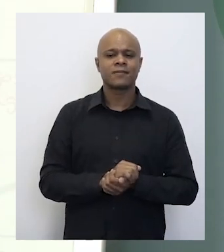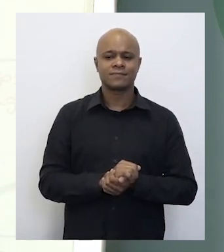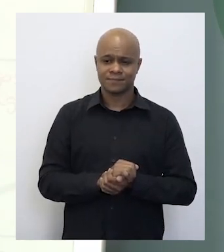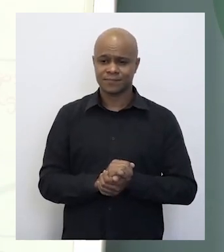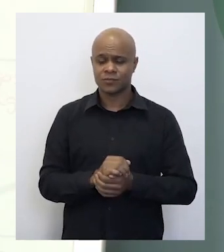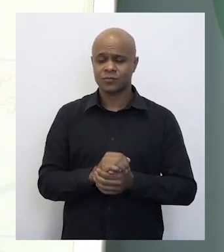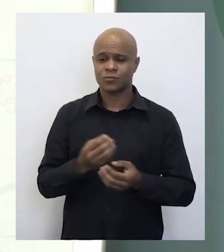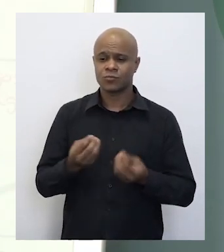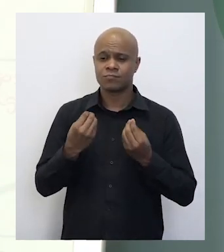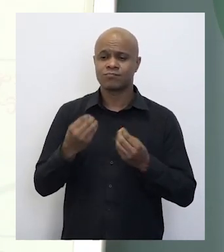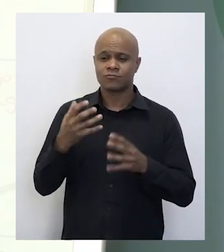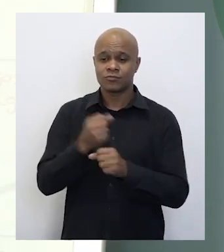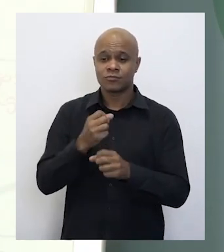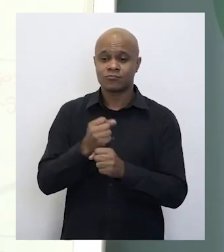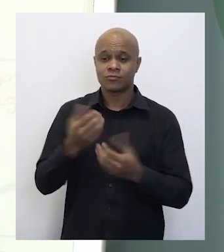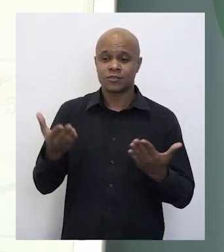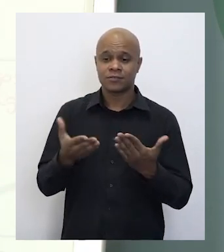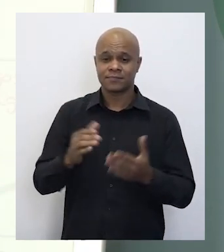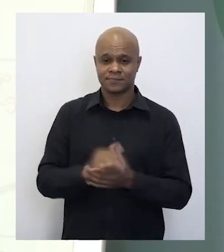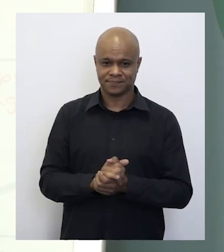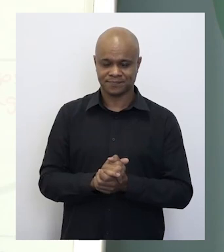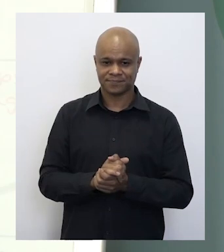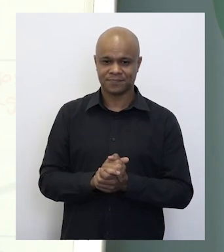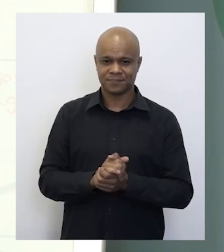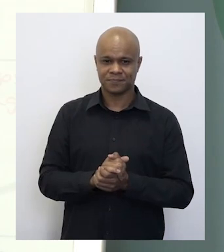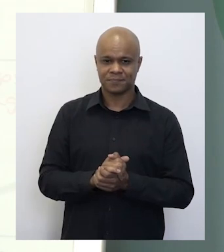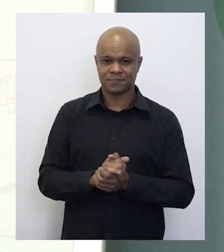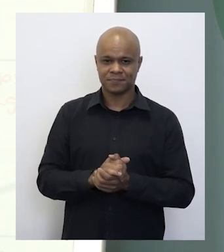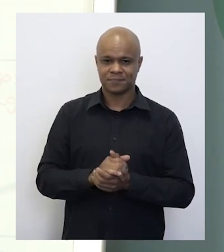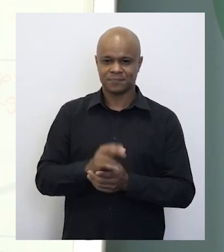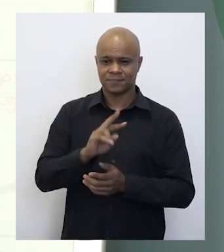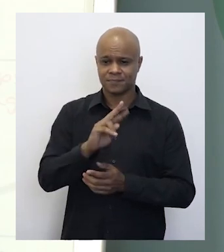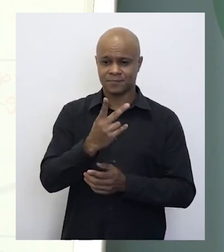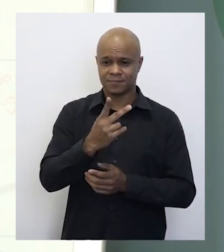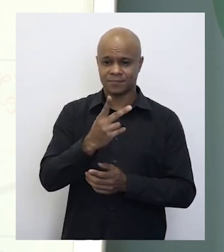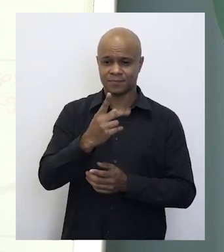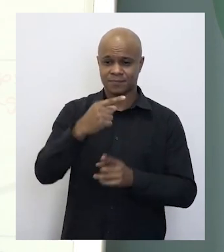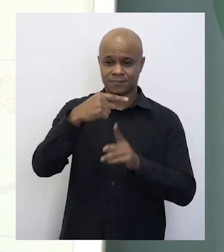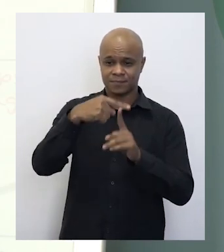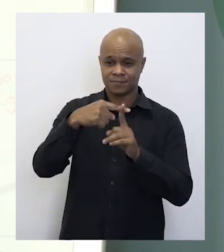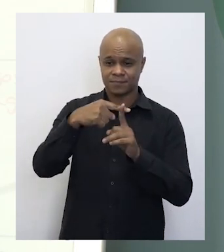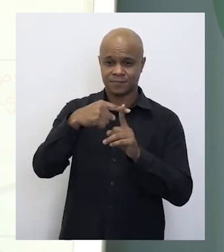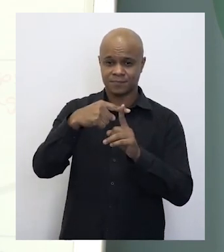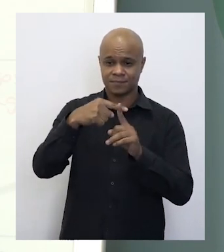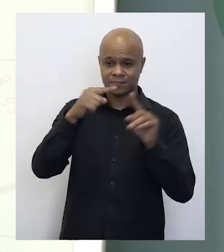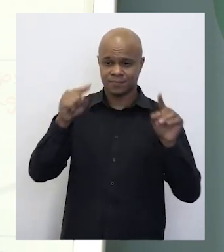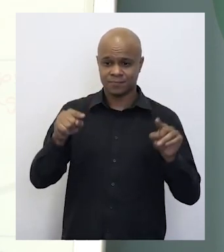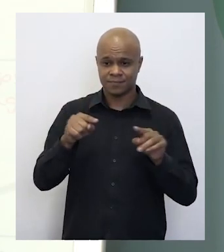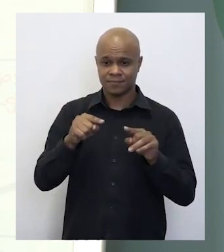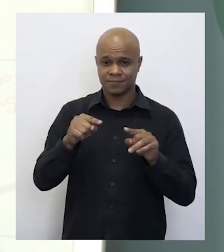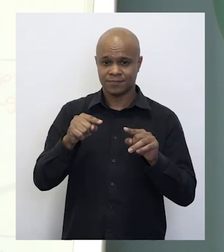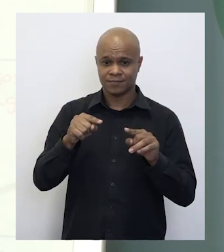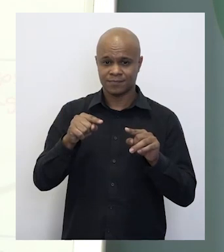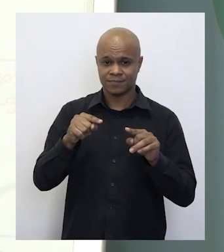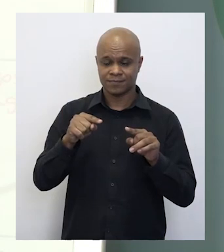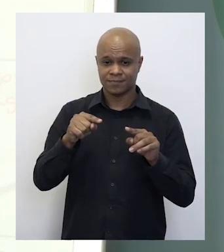meu Kc? Kc vai ser o produto da concentração do meu produto. Produto